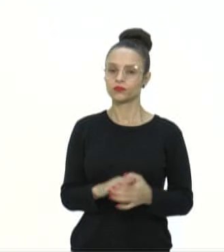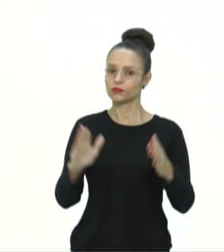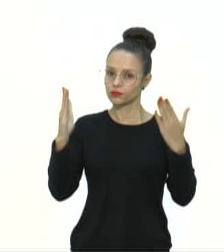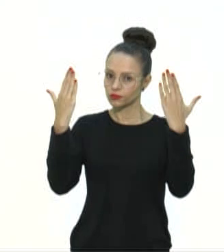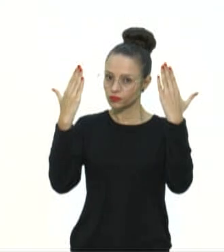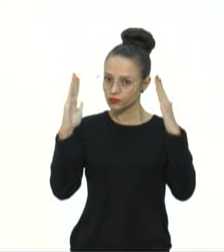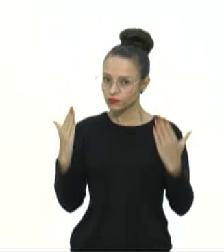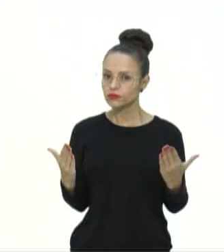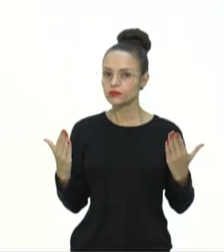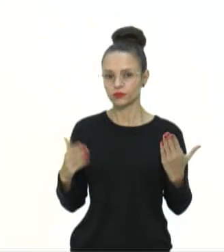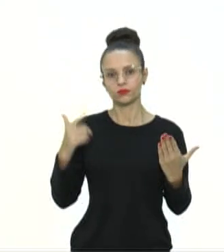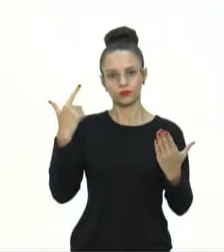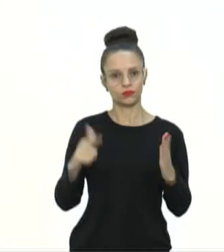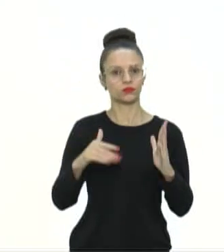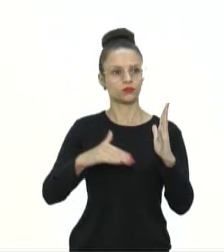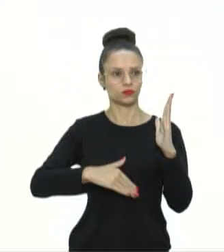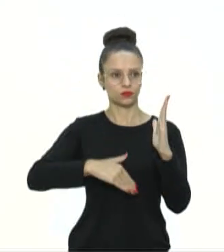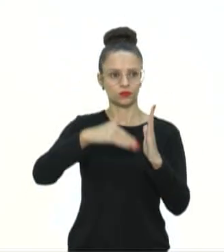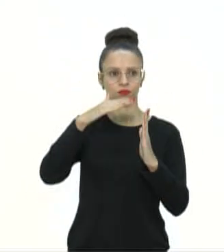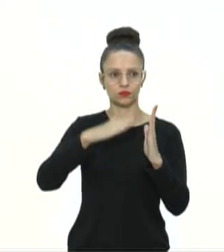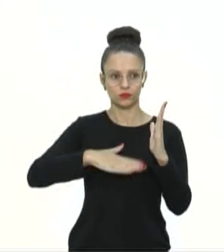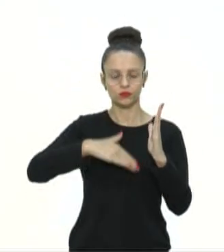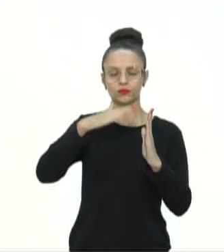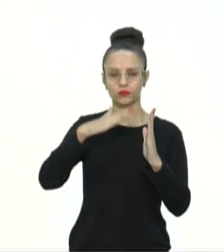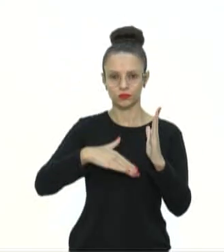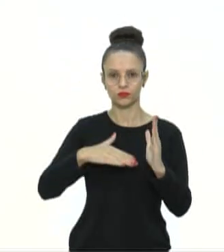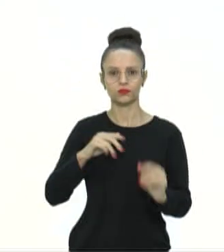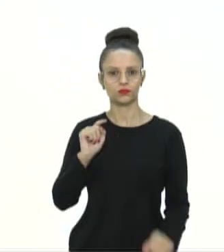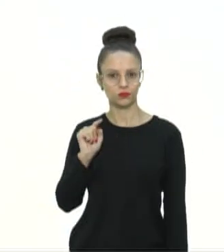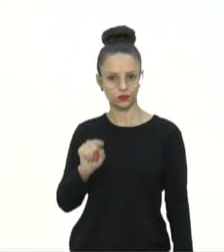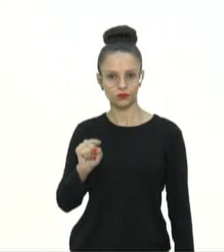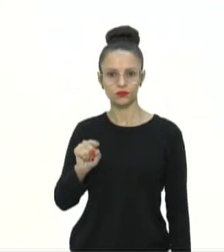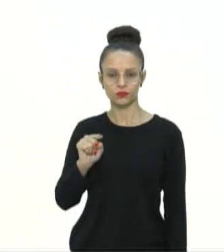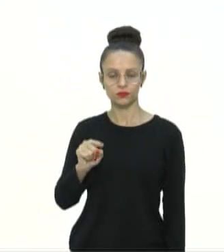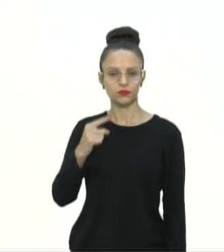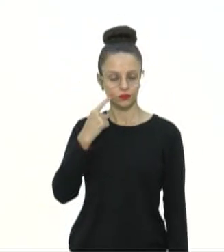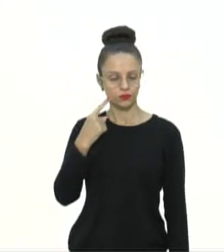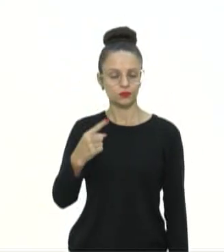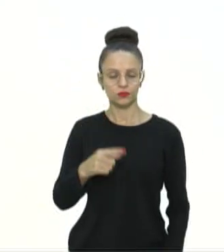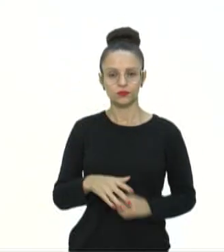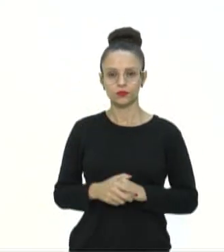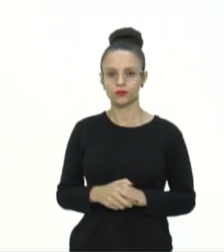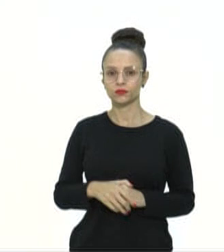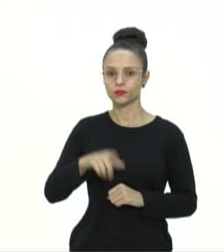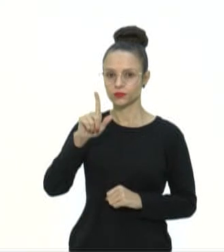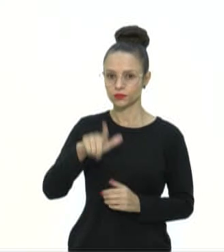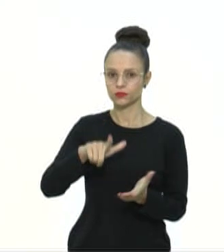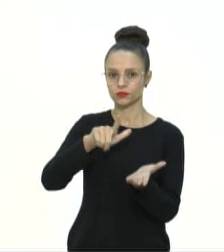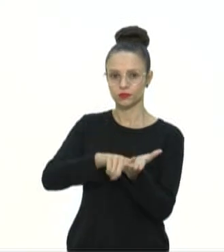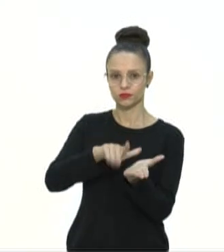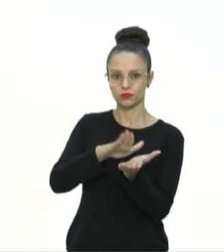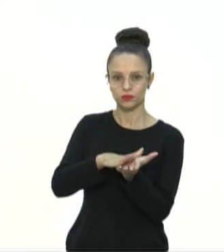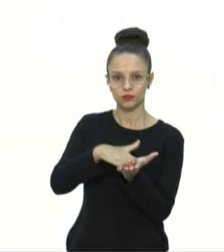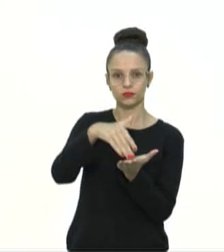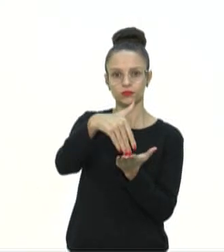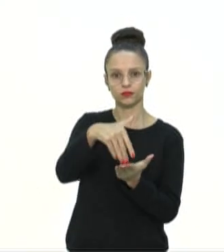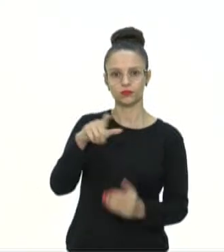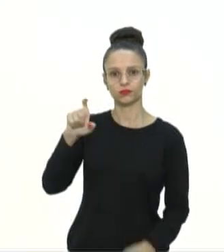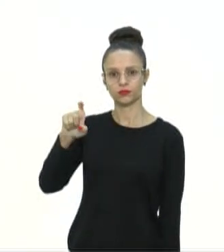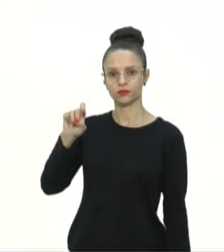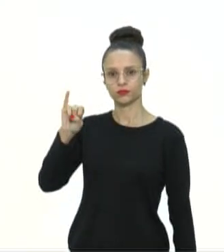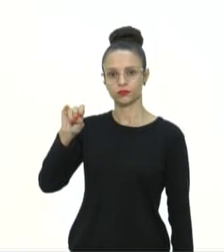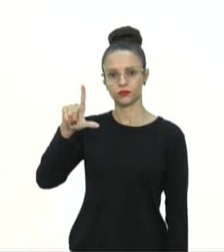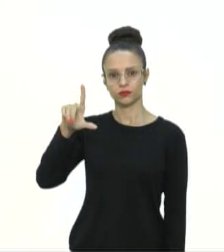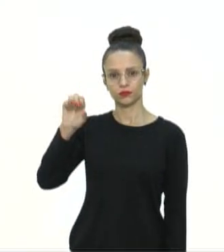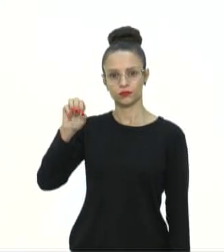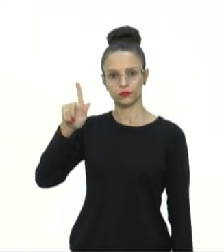Análise mais uma pintura que a gente vai trabalhar é a xilogravura no Japão,